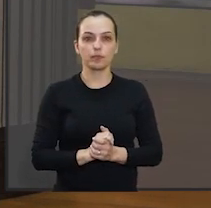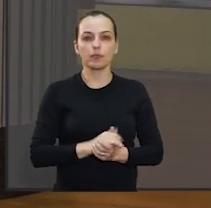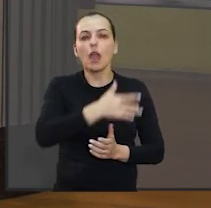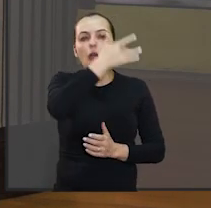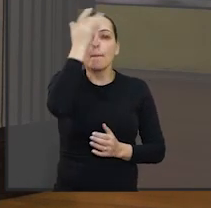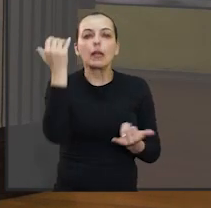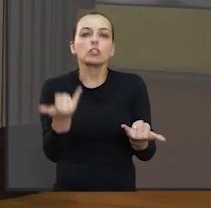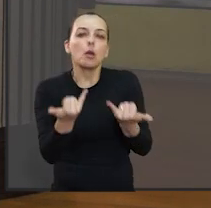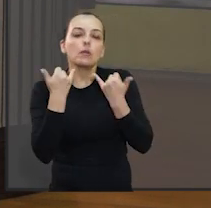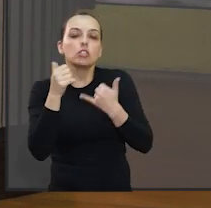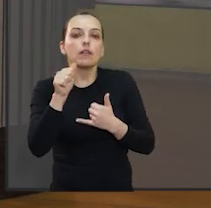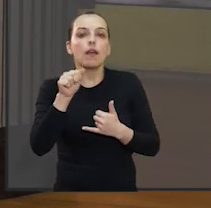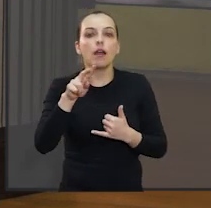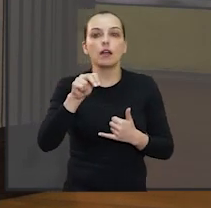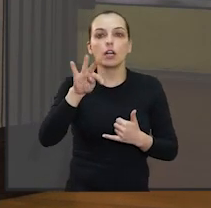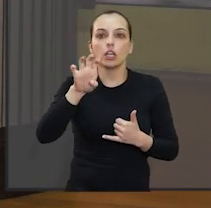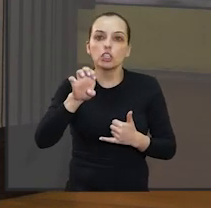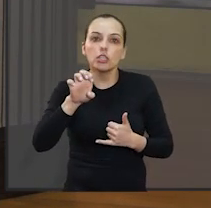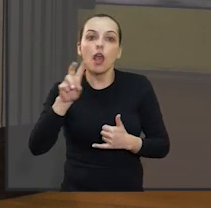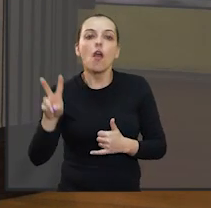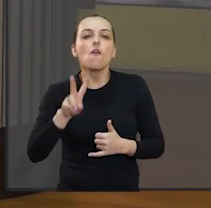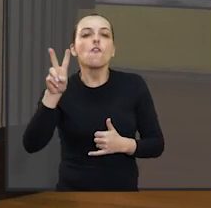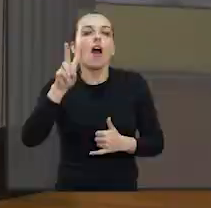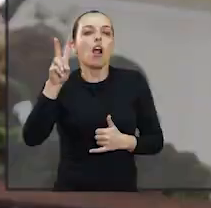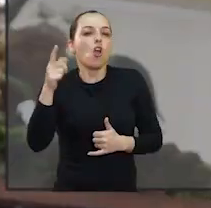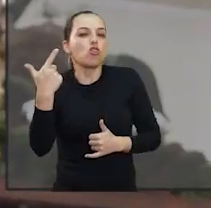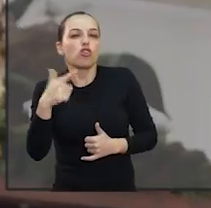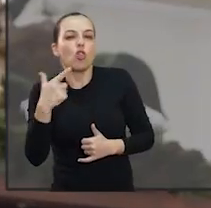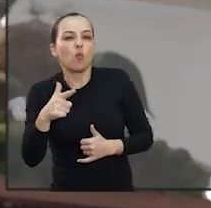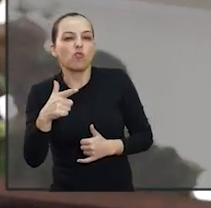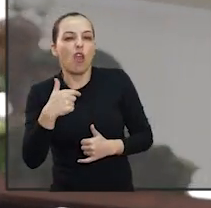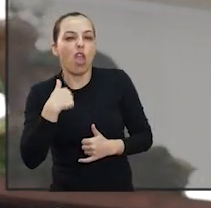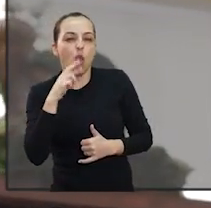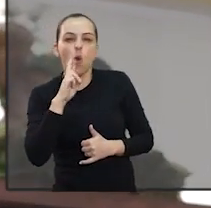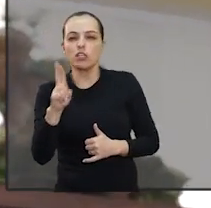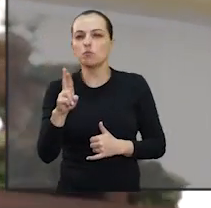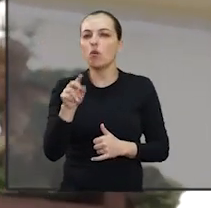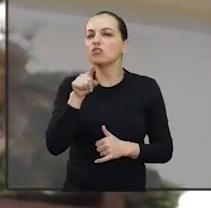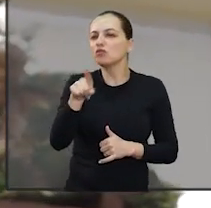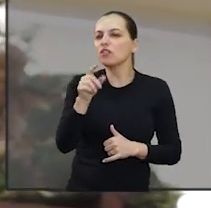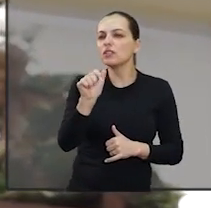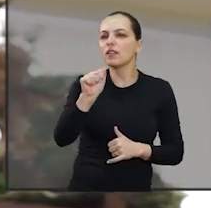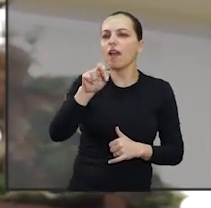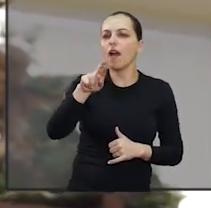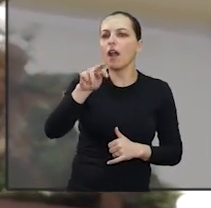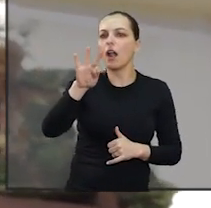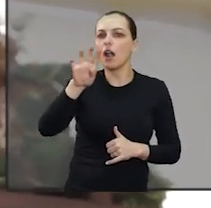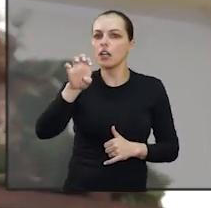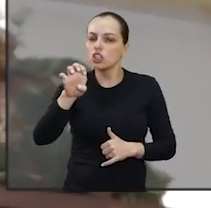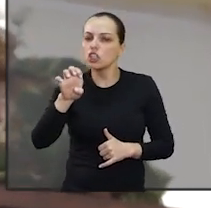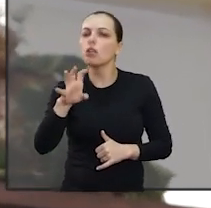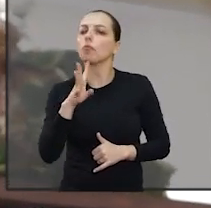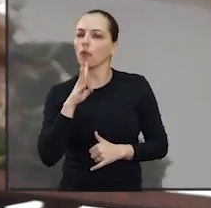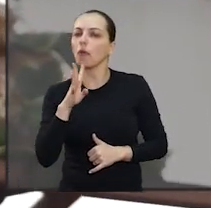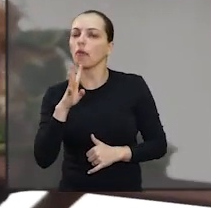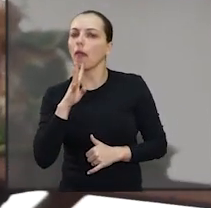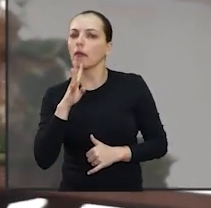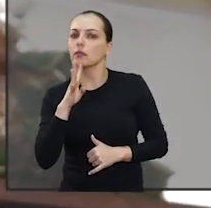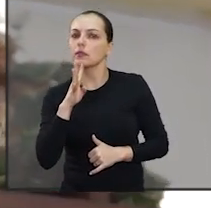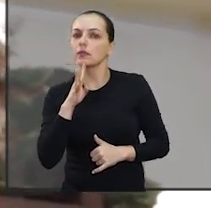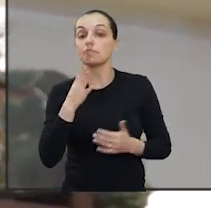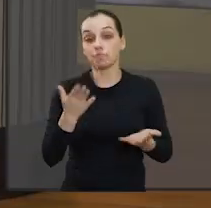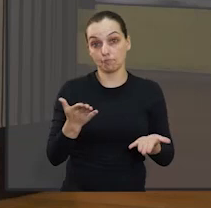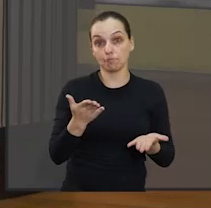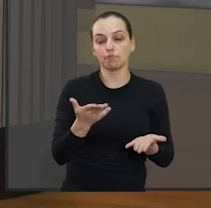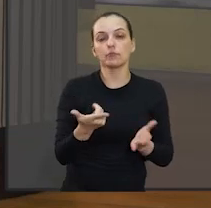me diz, isso é um discurso que eu faço sempre, as pessoas não valorizam a arte. Então, eu sempre rebato dizendo, não é que elas não